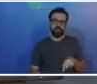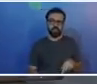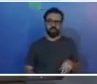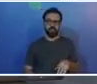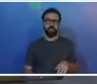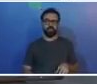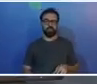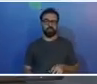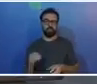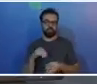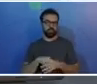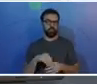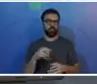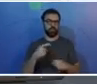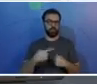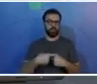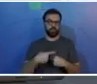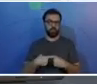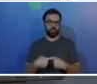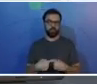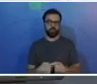um município, em uma cidade,